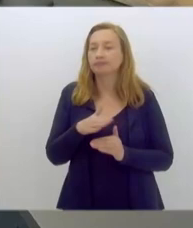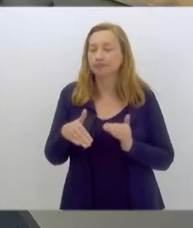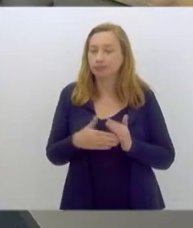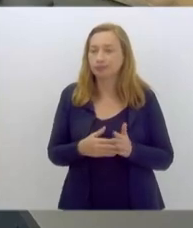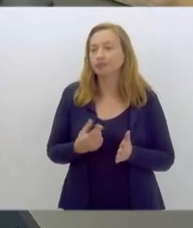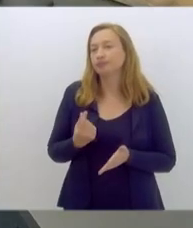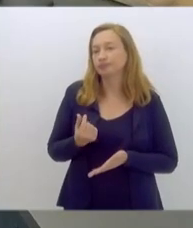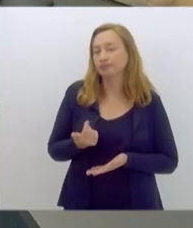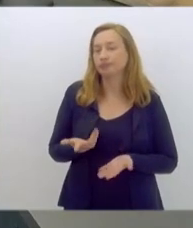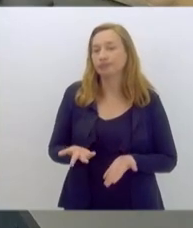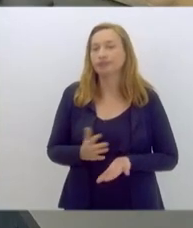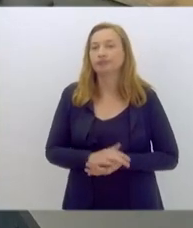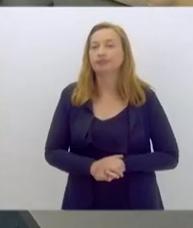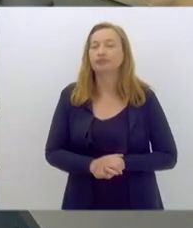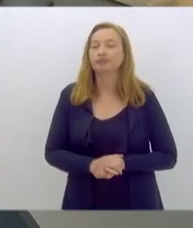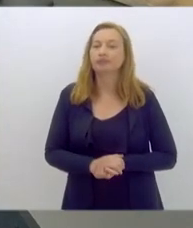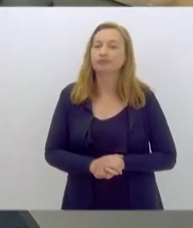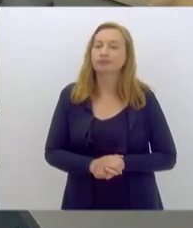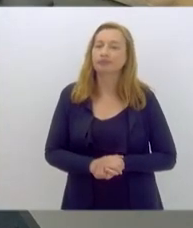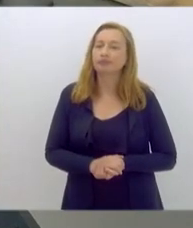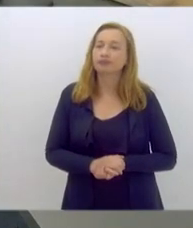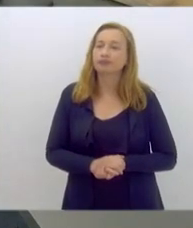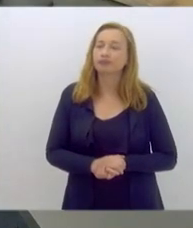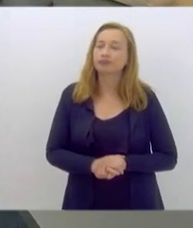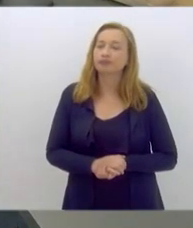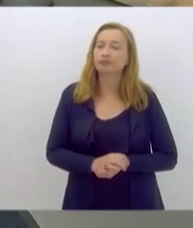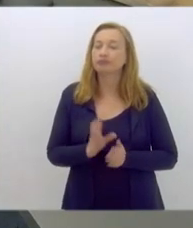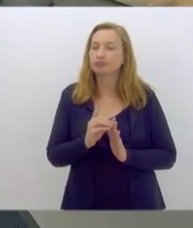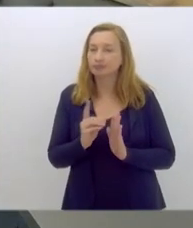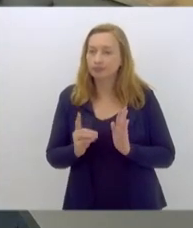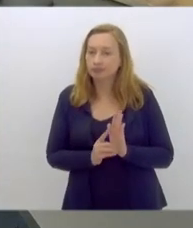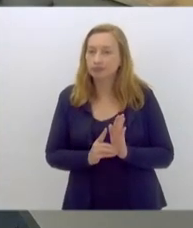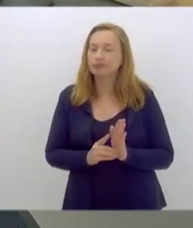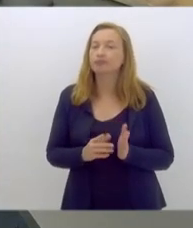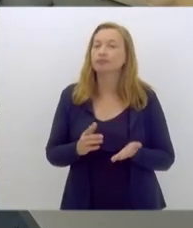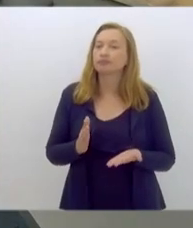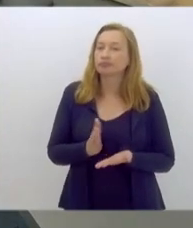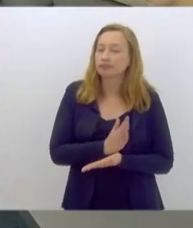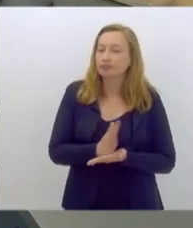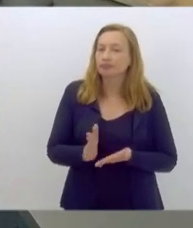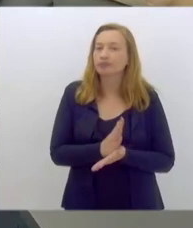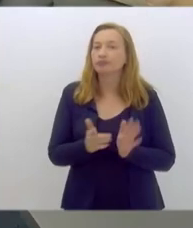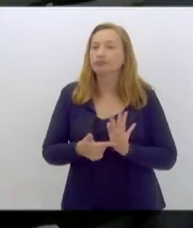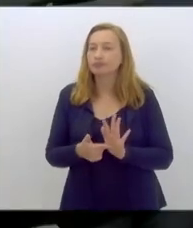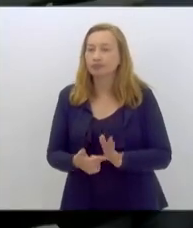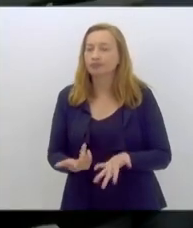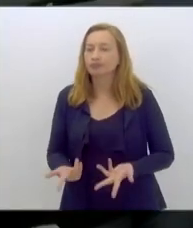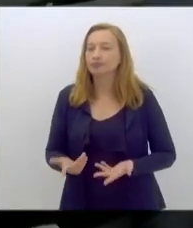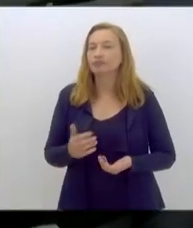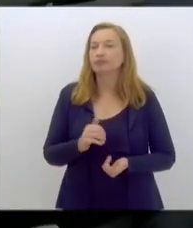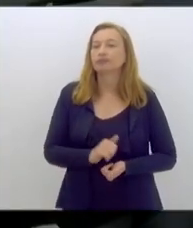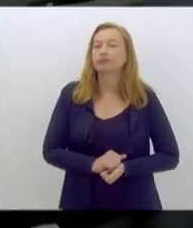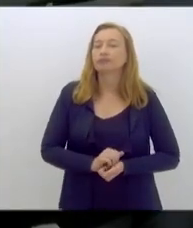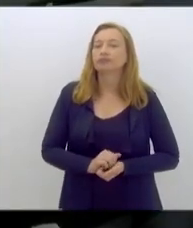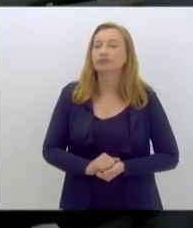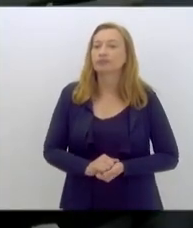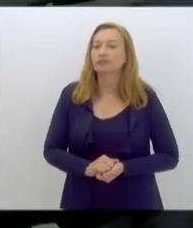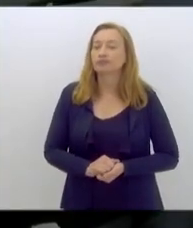a perda bruta da esse montante os decretos de alguma forma estabelecidos foi para adequação